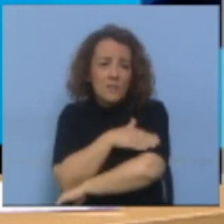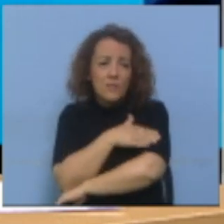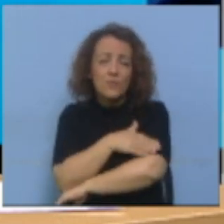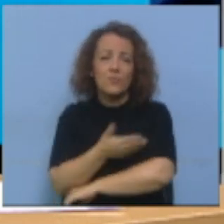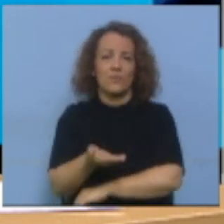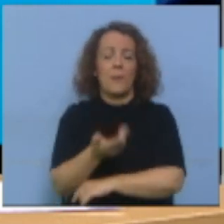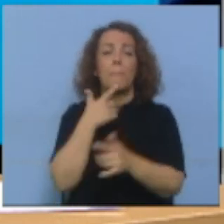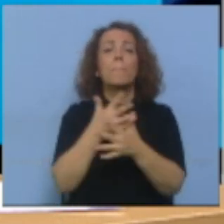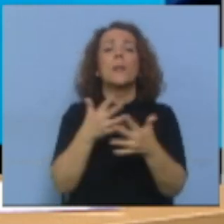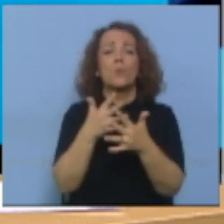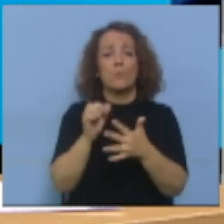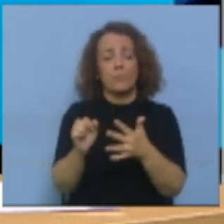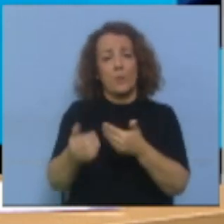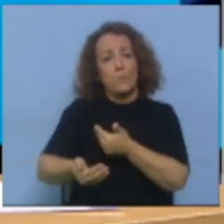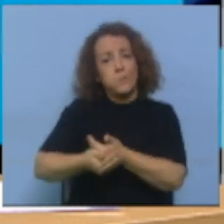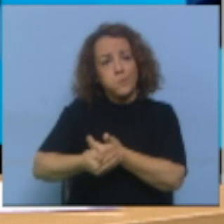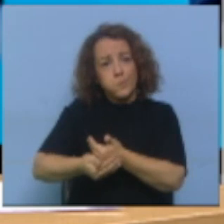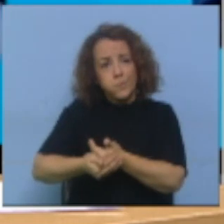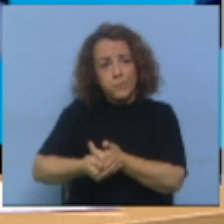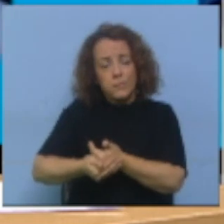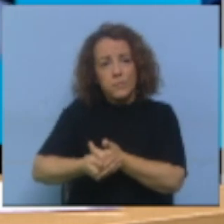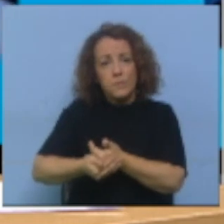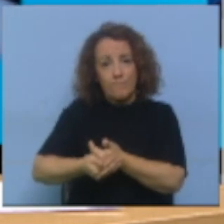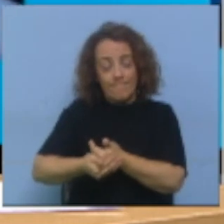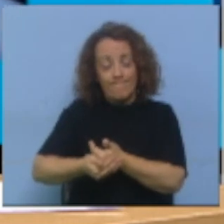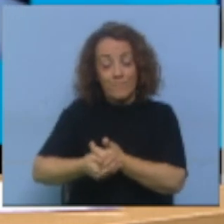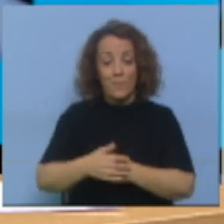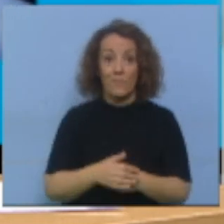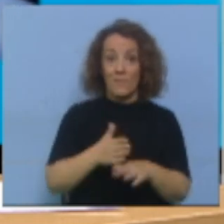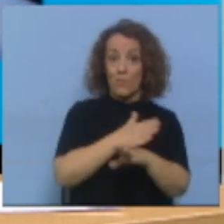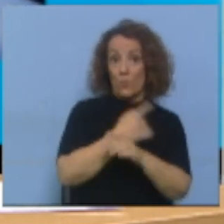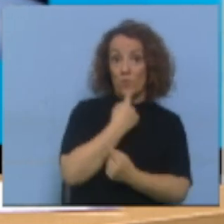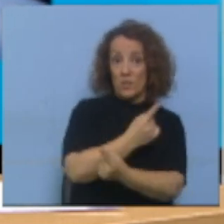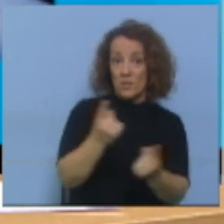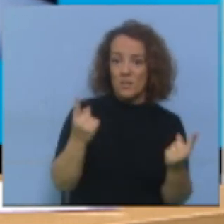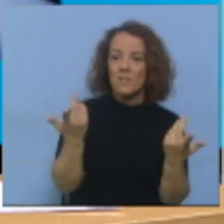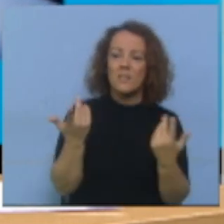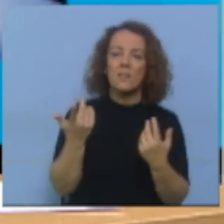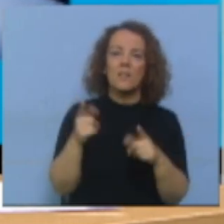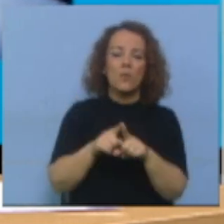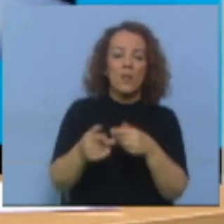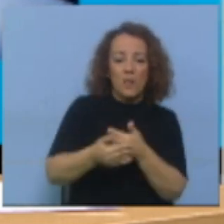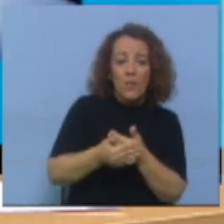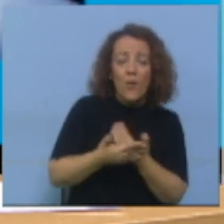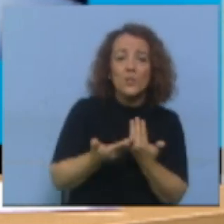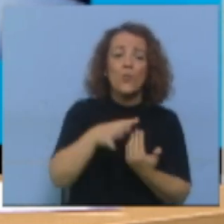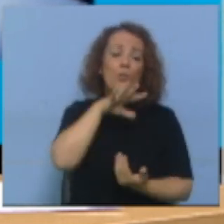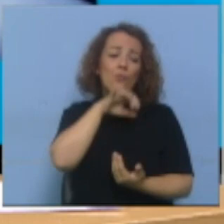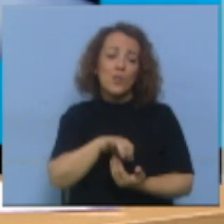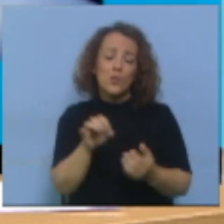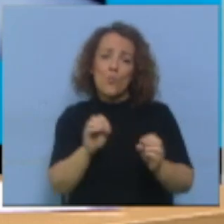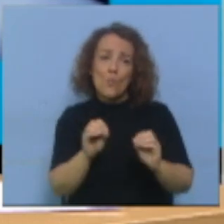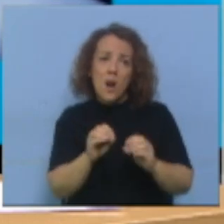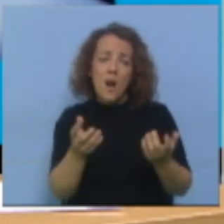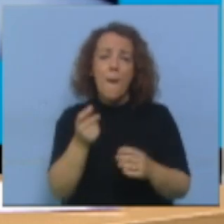maioria são idosos. São idosos, como disse há pouco, não têm filhos, não têm